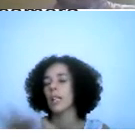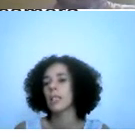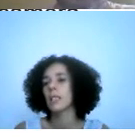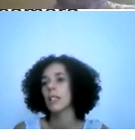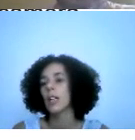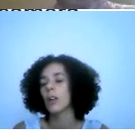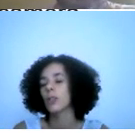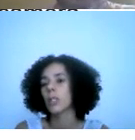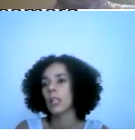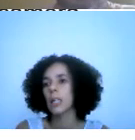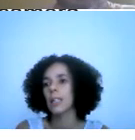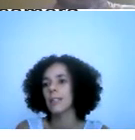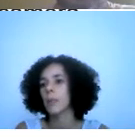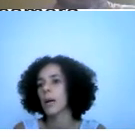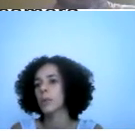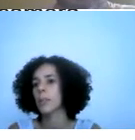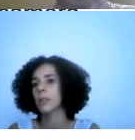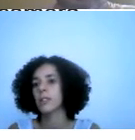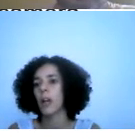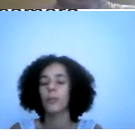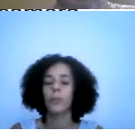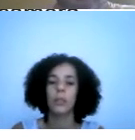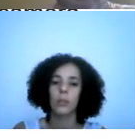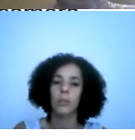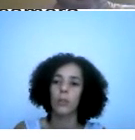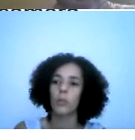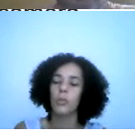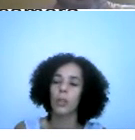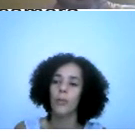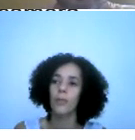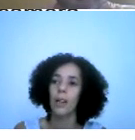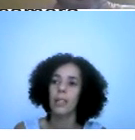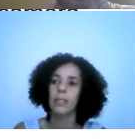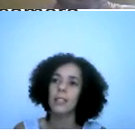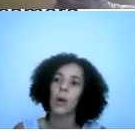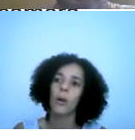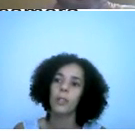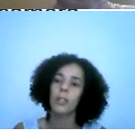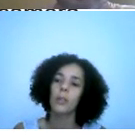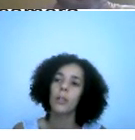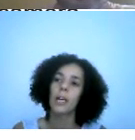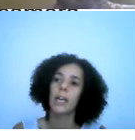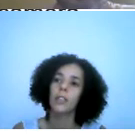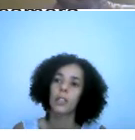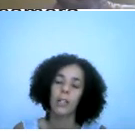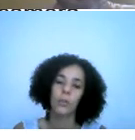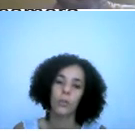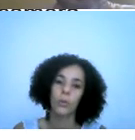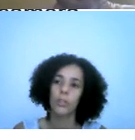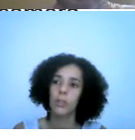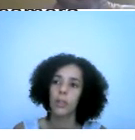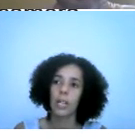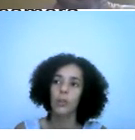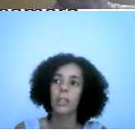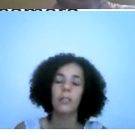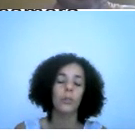gente tem, acho que esse mapa, o trabalho de Salve, 2019, ele fala que 19 estados com o